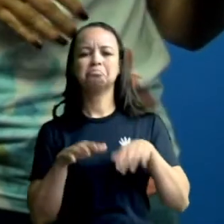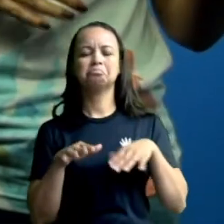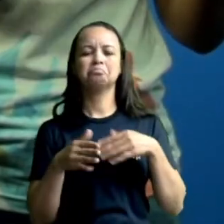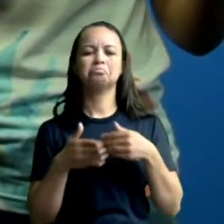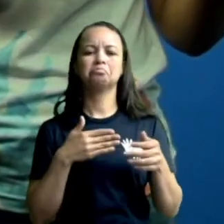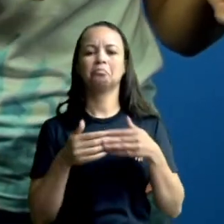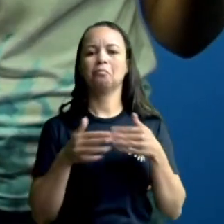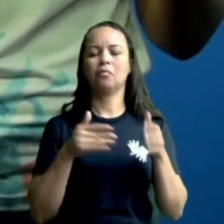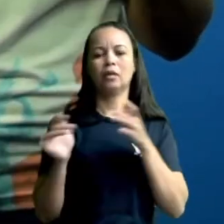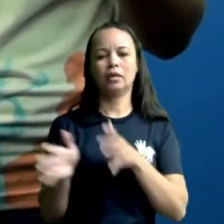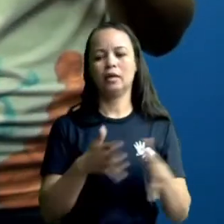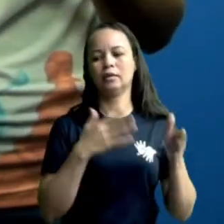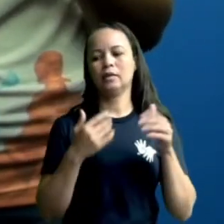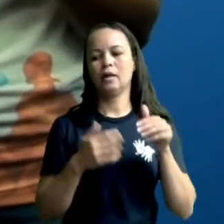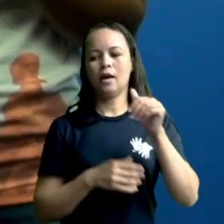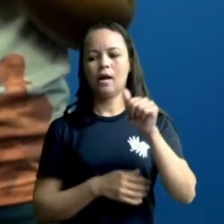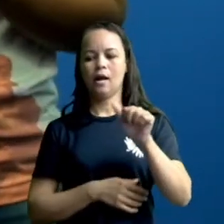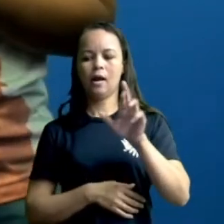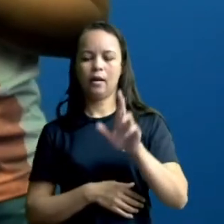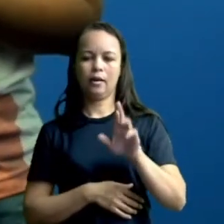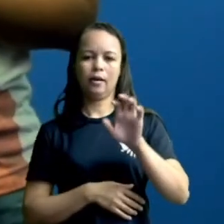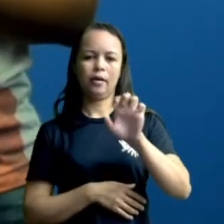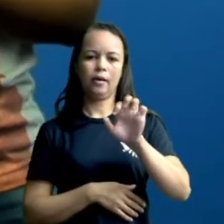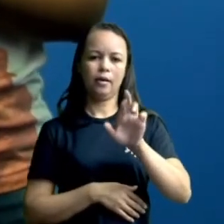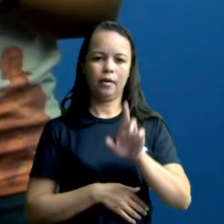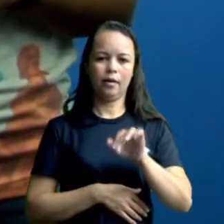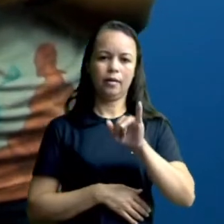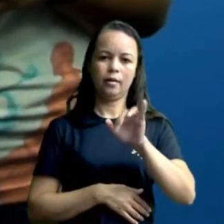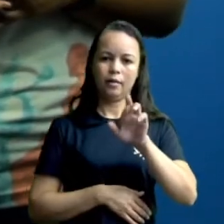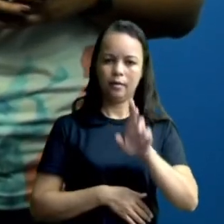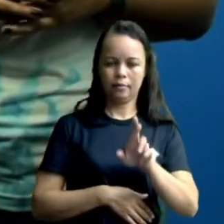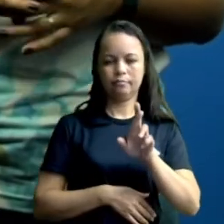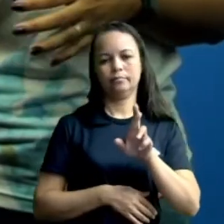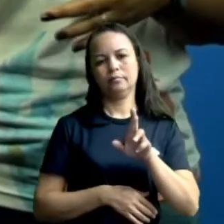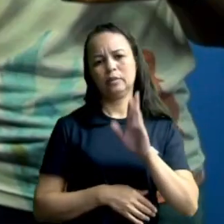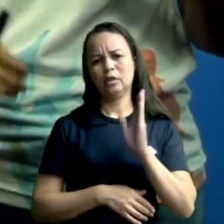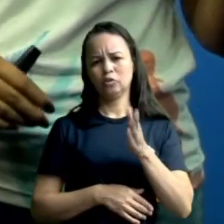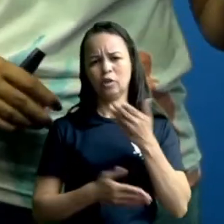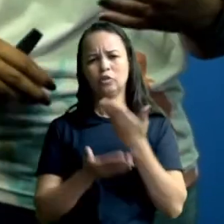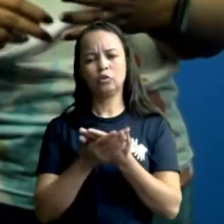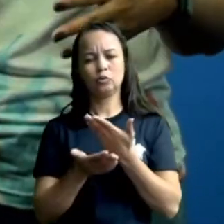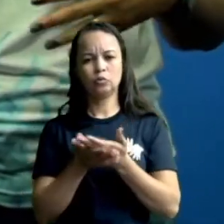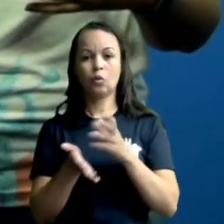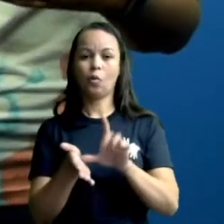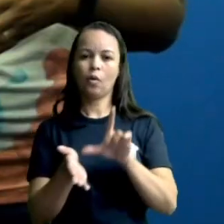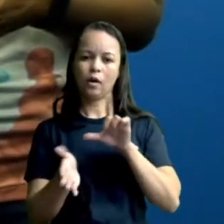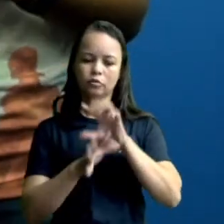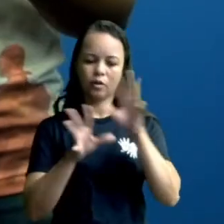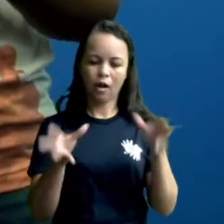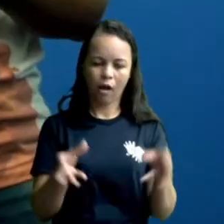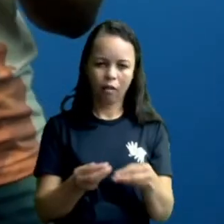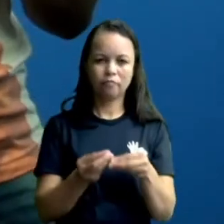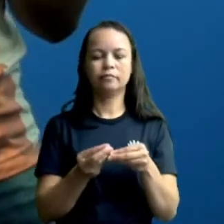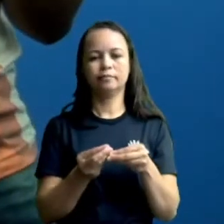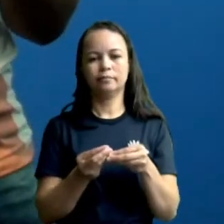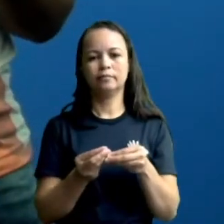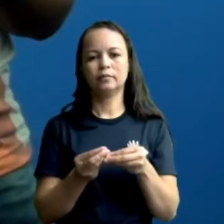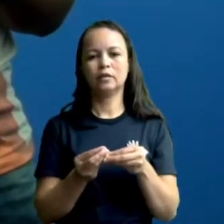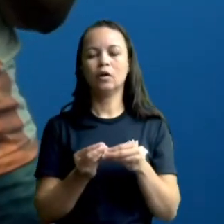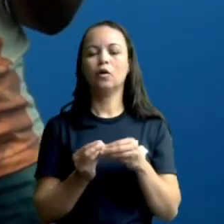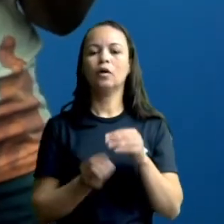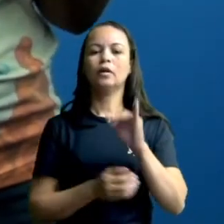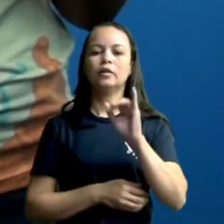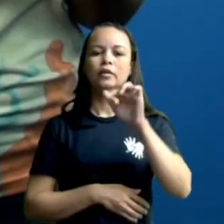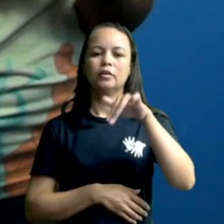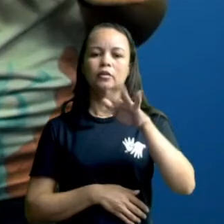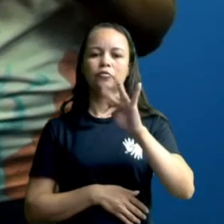infinitivo termina em AR, ER e IR. A gente já estudou isso aqui antes e já revisou, né? O